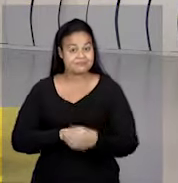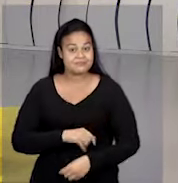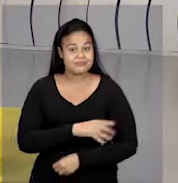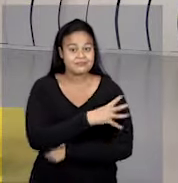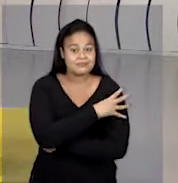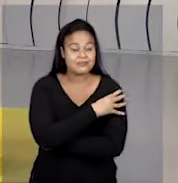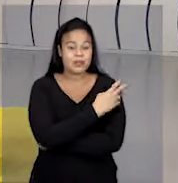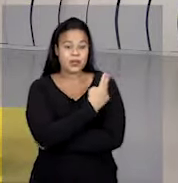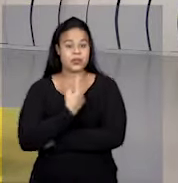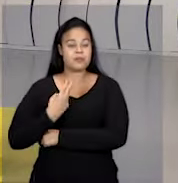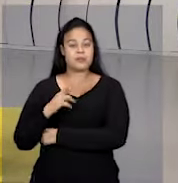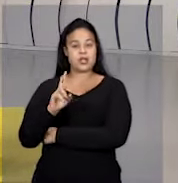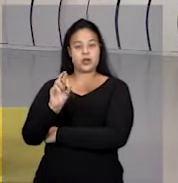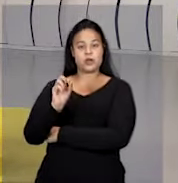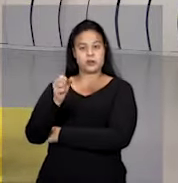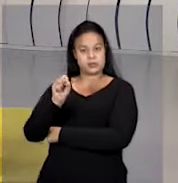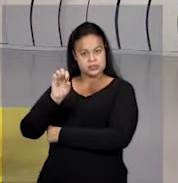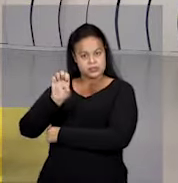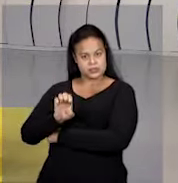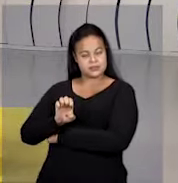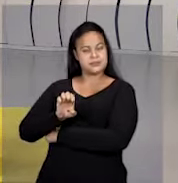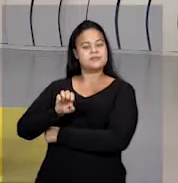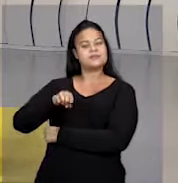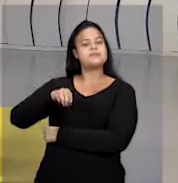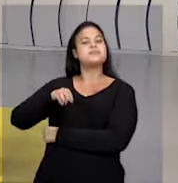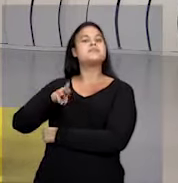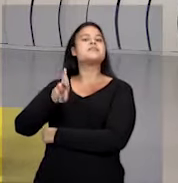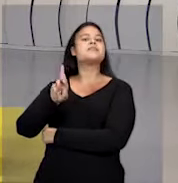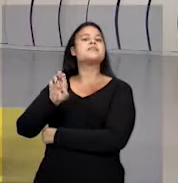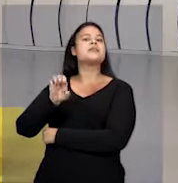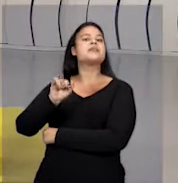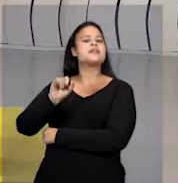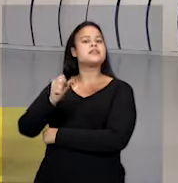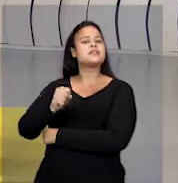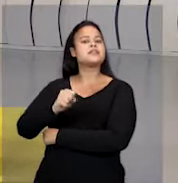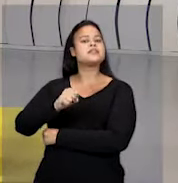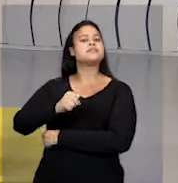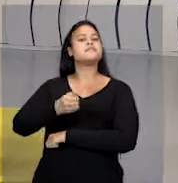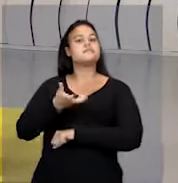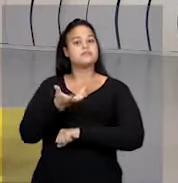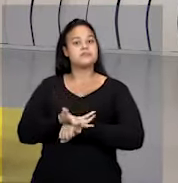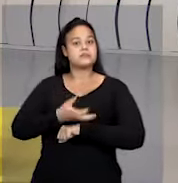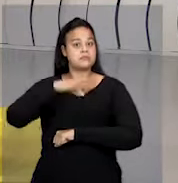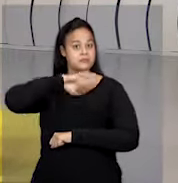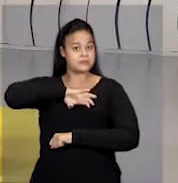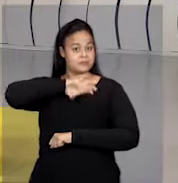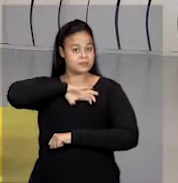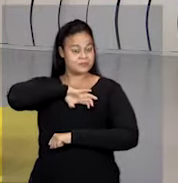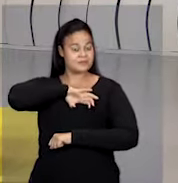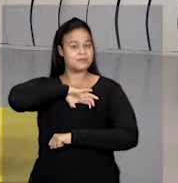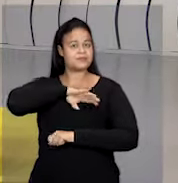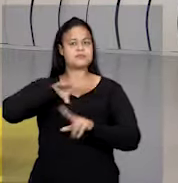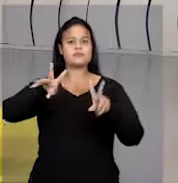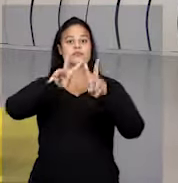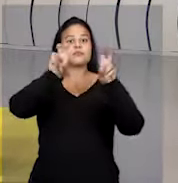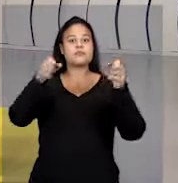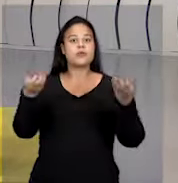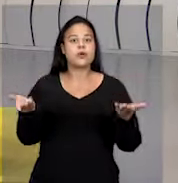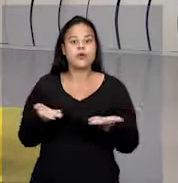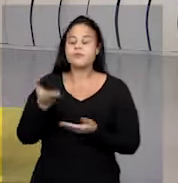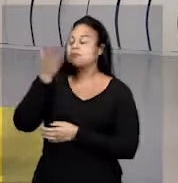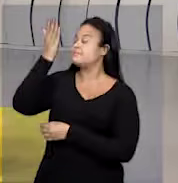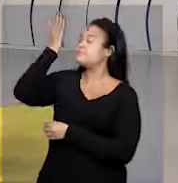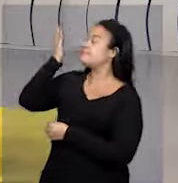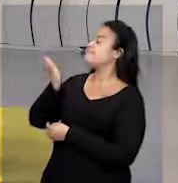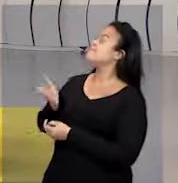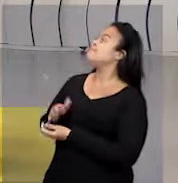nome, Rosimeire Reis, professora de língua portuguesa. Qual o assunto de hoje? O assunto de hoje